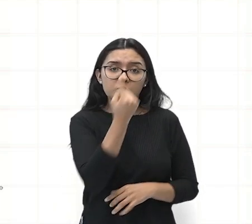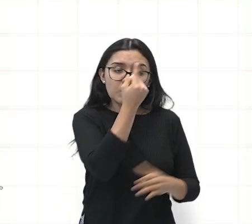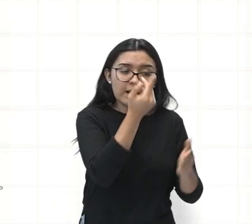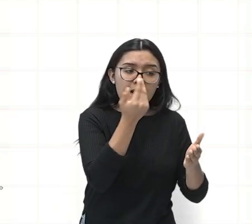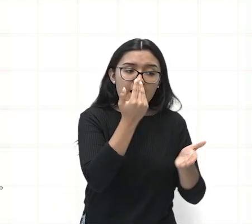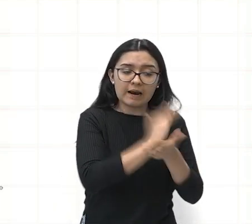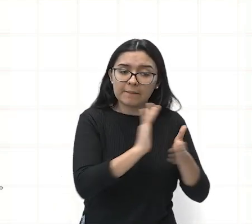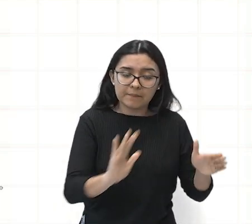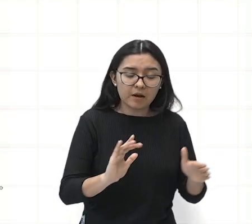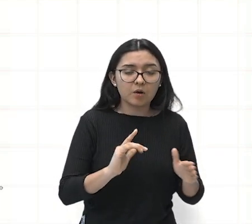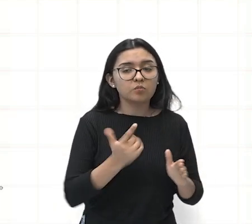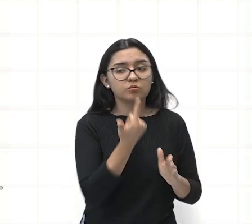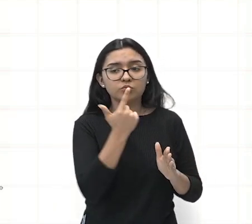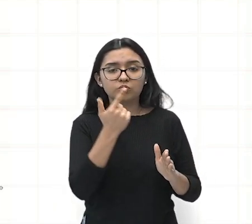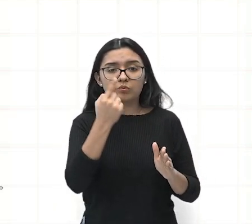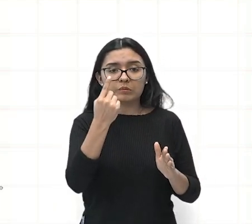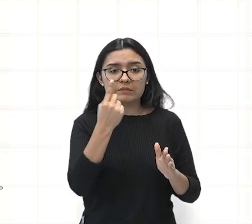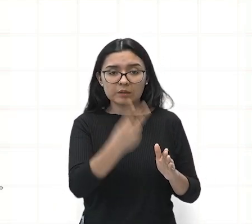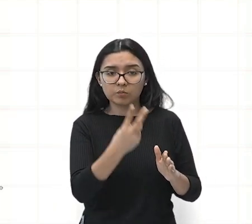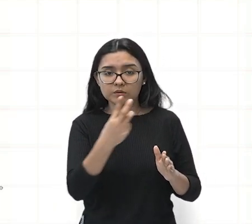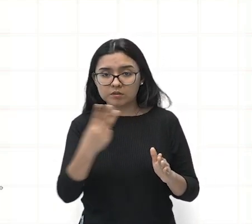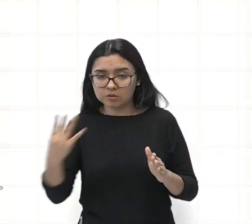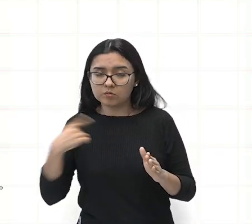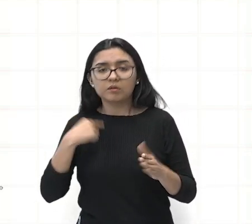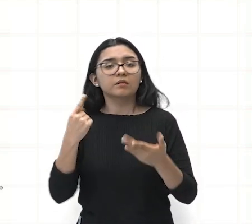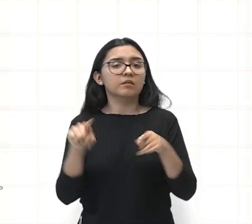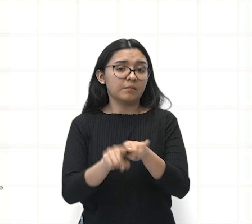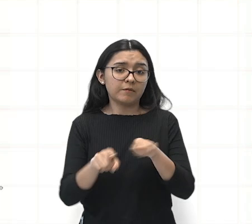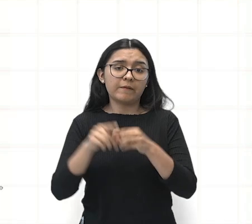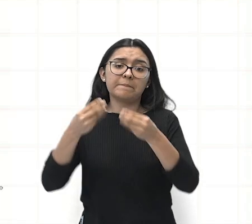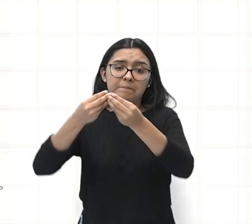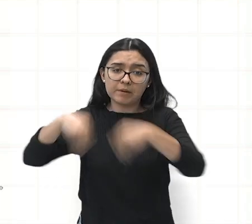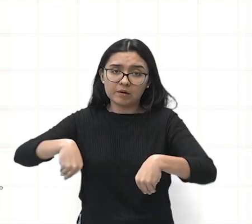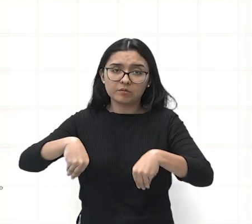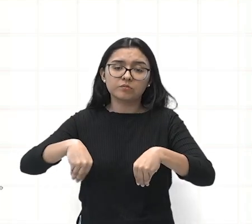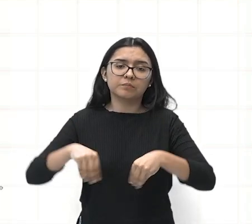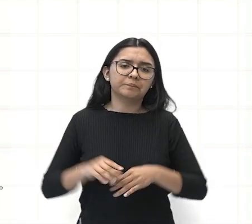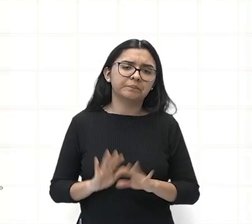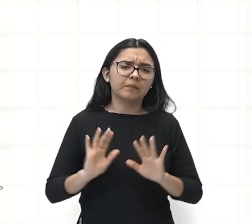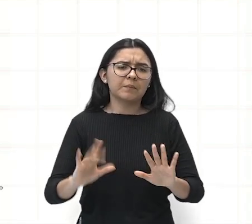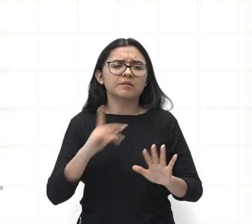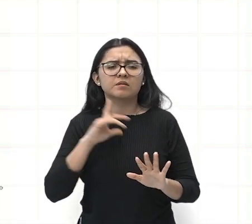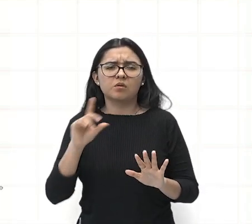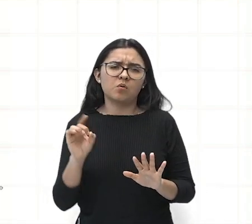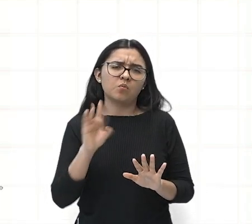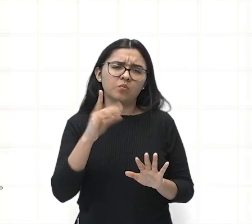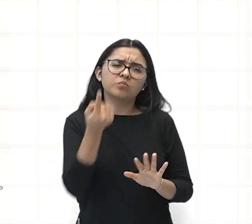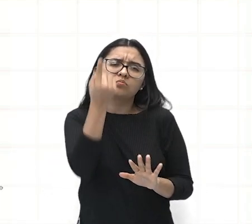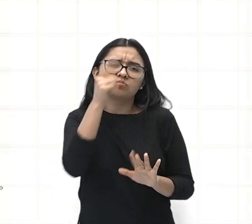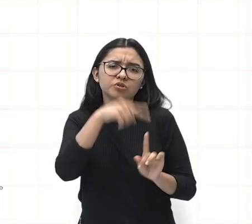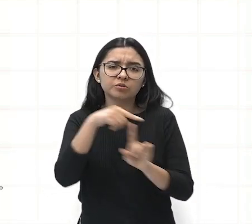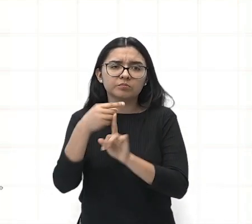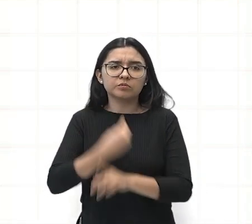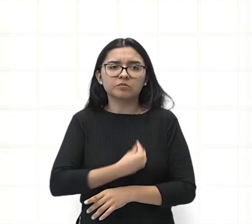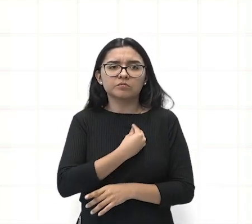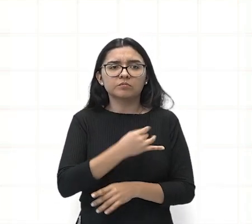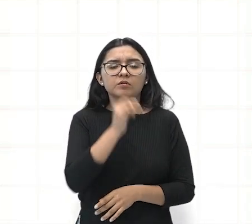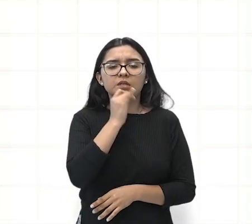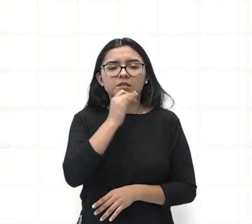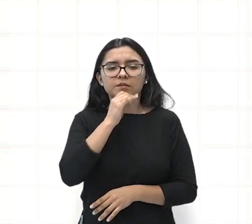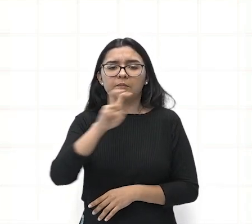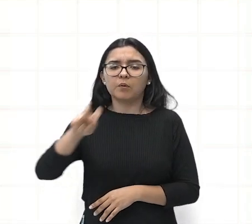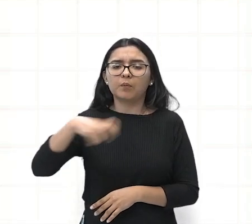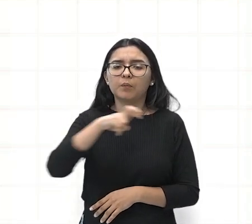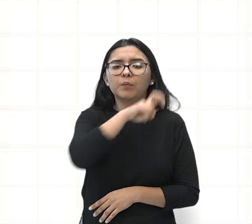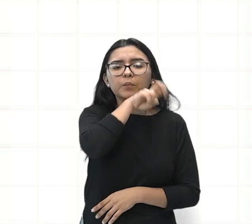acaba prejudicando todos os outros. Ah, mas de repente é só uma espécie. Então vamos dizer que as